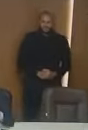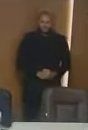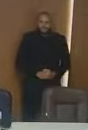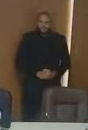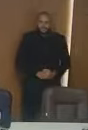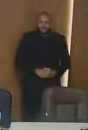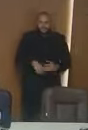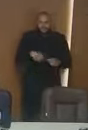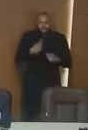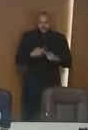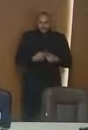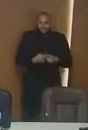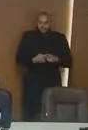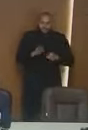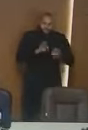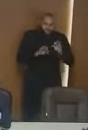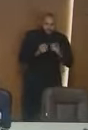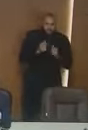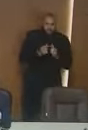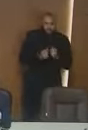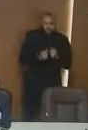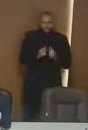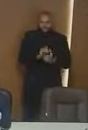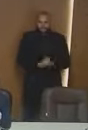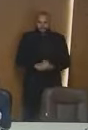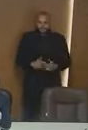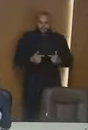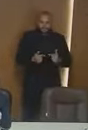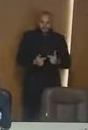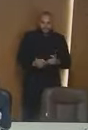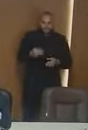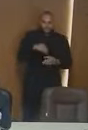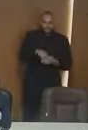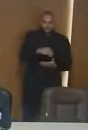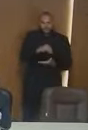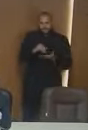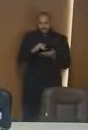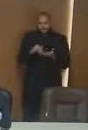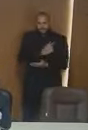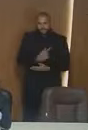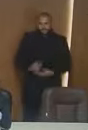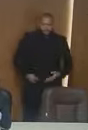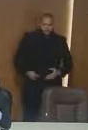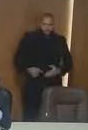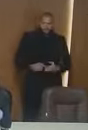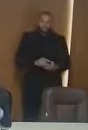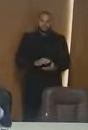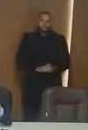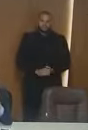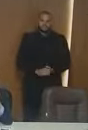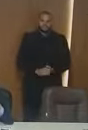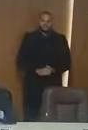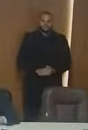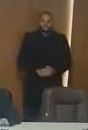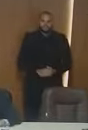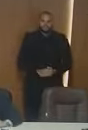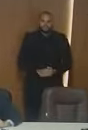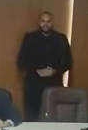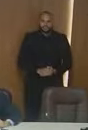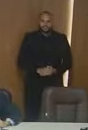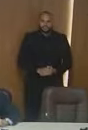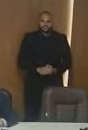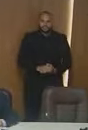Porque o orçamento dessa ação, ela está dentro da Secretaria de Governo, como emendas, tá? A